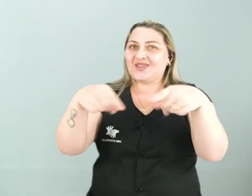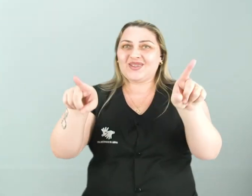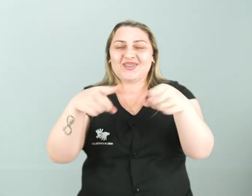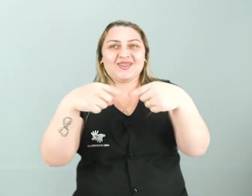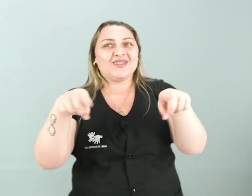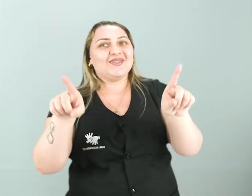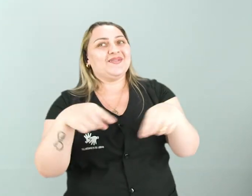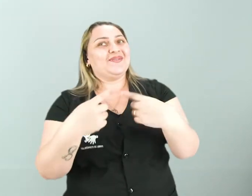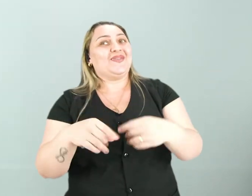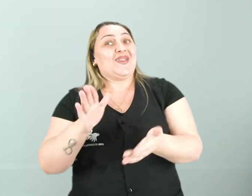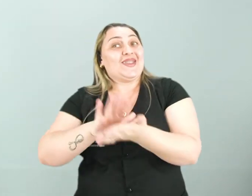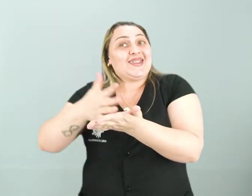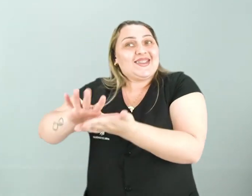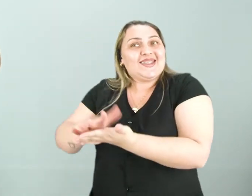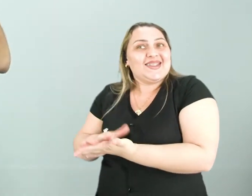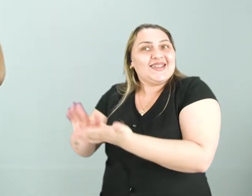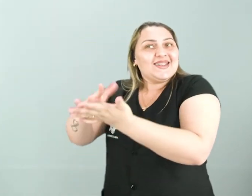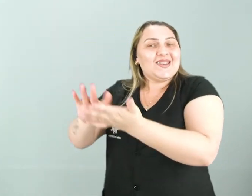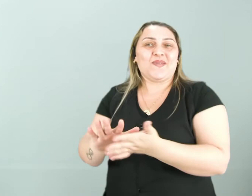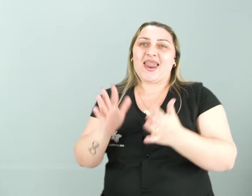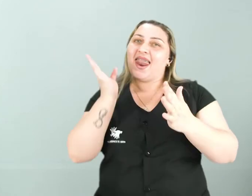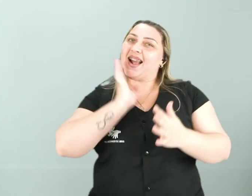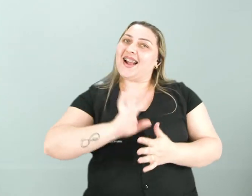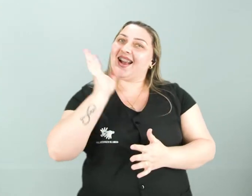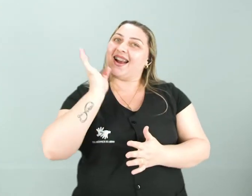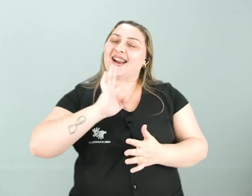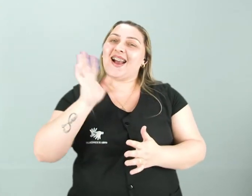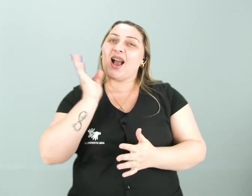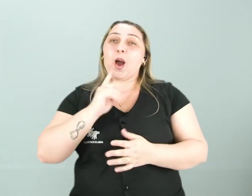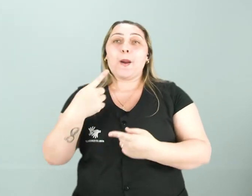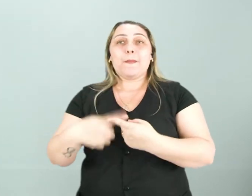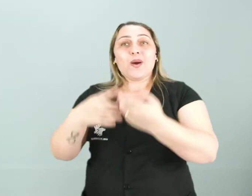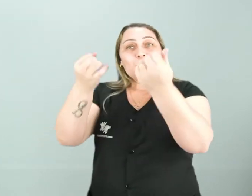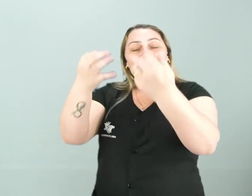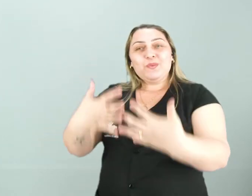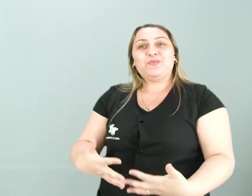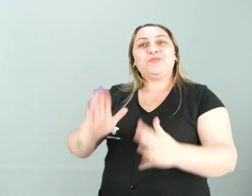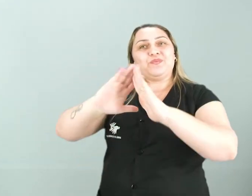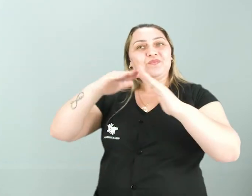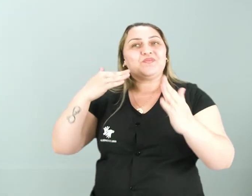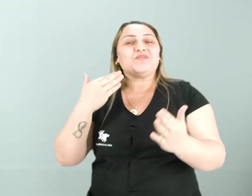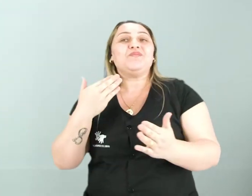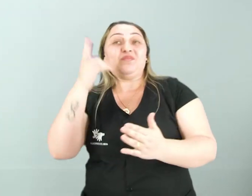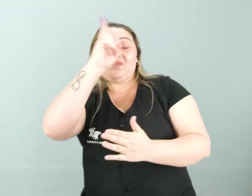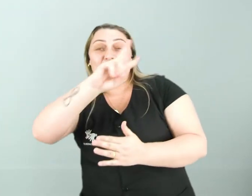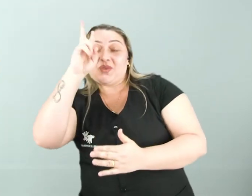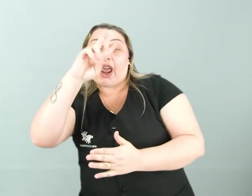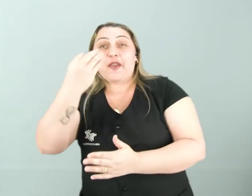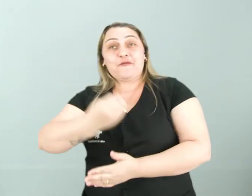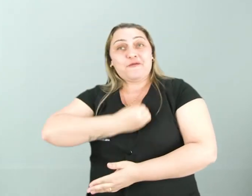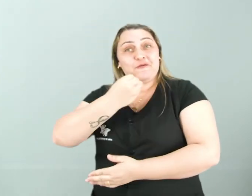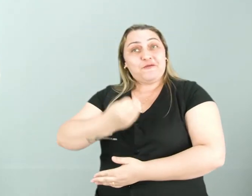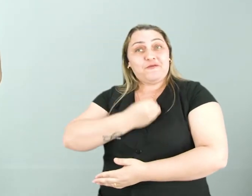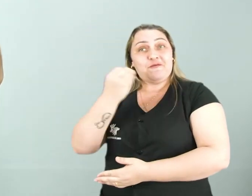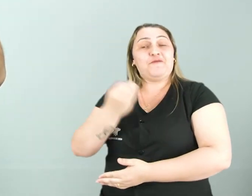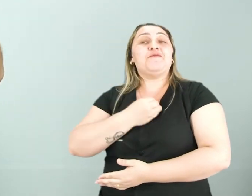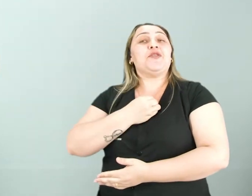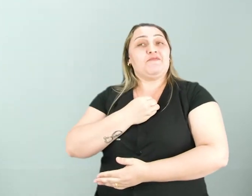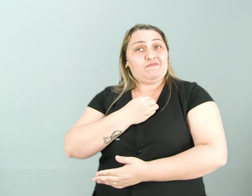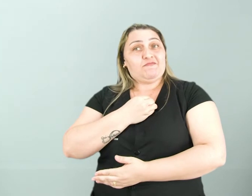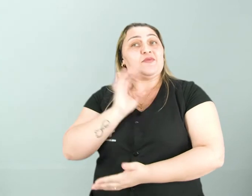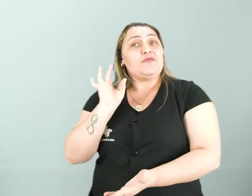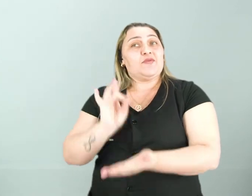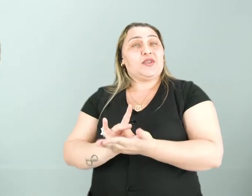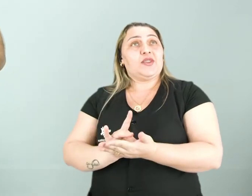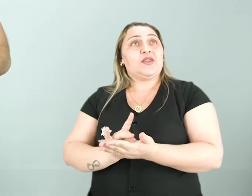música, ritmo de samba, é um ritmo animado, porque ele conta uma história e vive aquela situação. Se eu